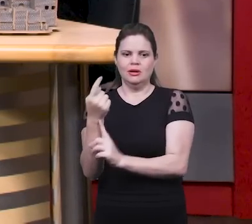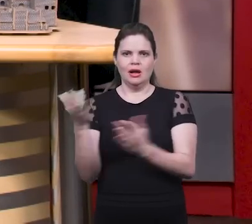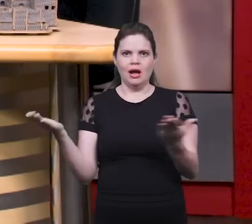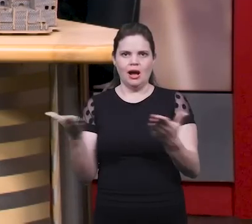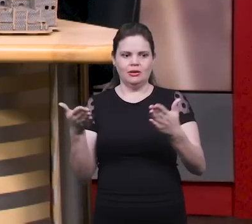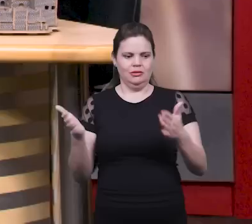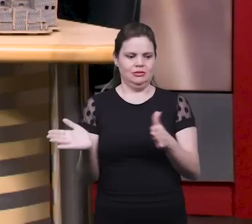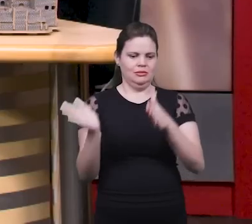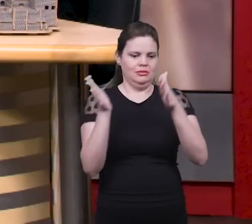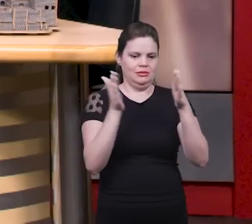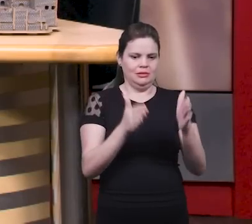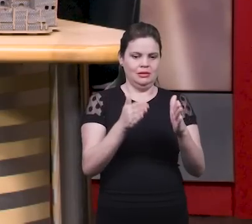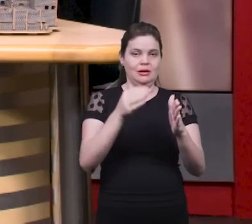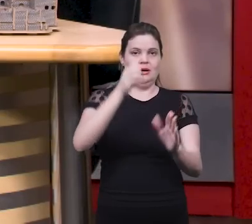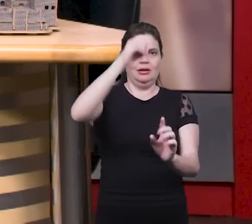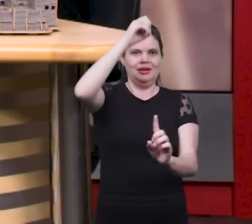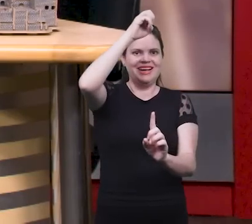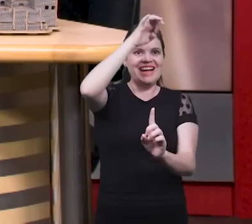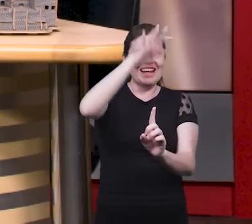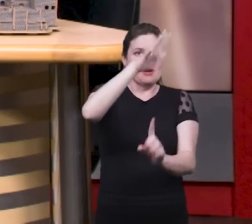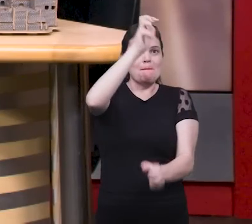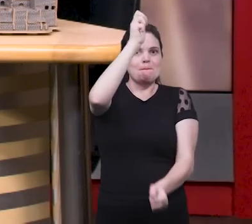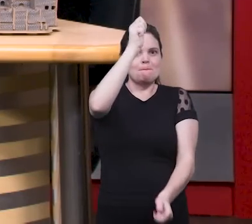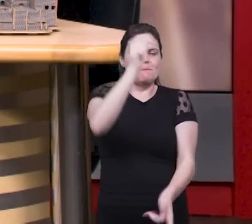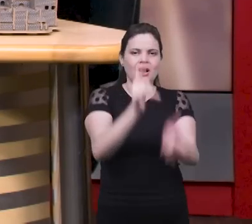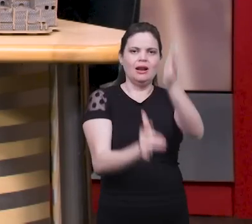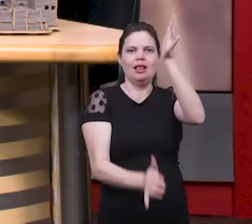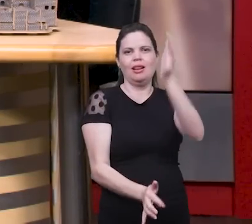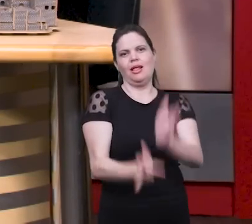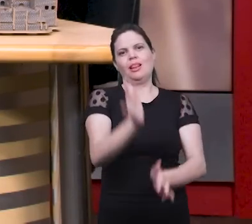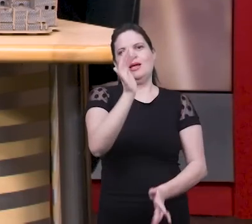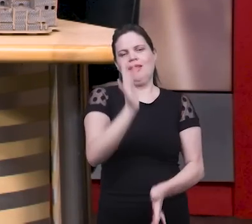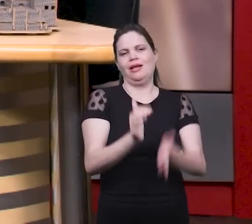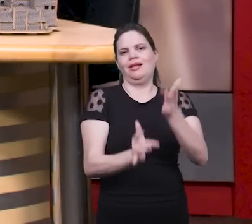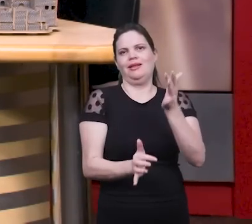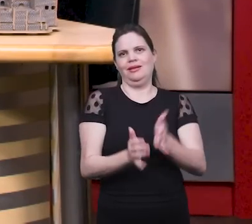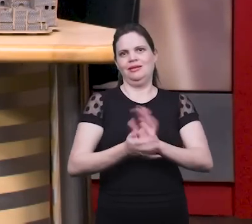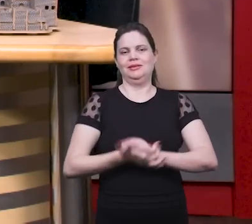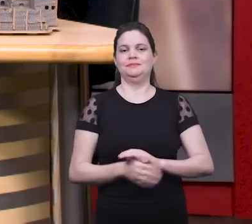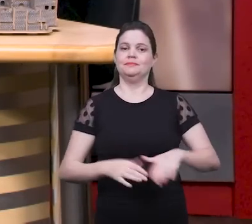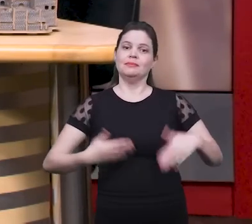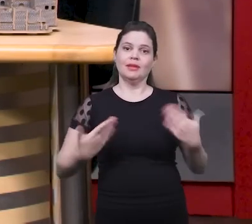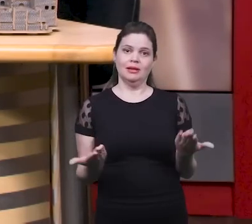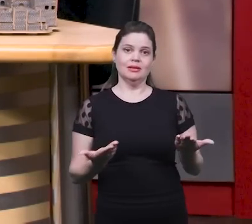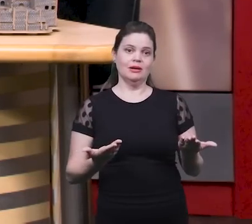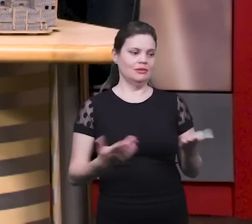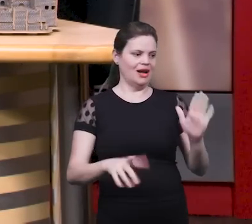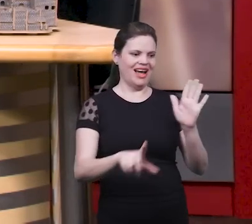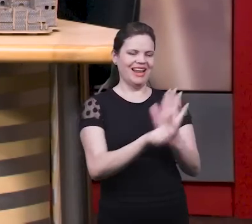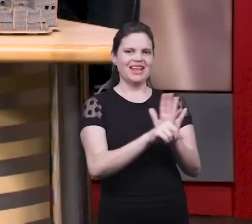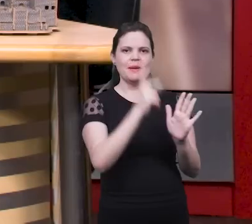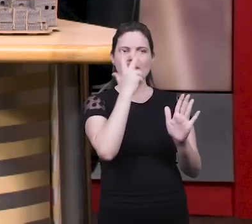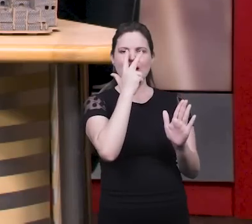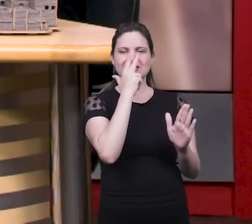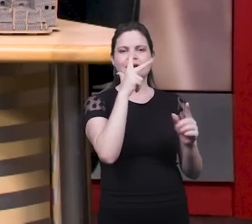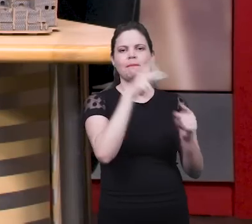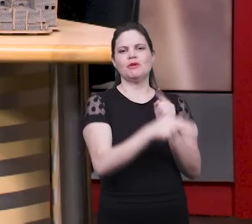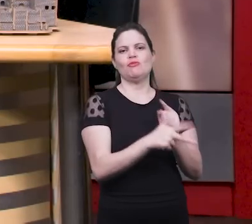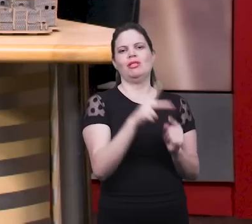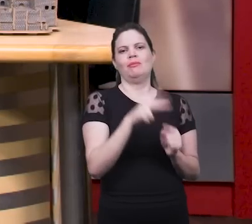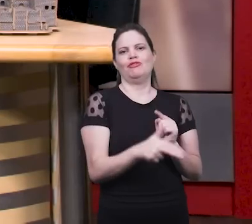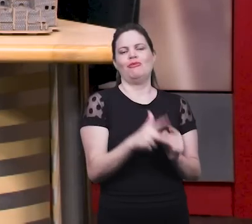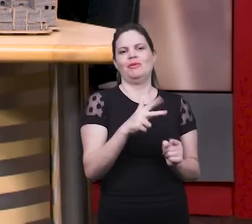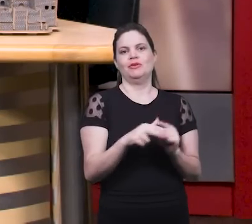né? Jesus curou no sábado, dizendo, a lei era sombra daquele que haveria de vir, né? Agora veio o Senhor Jesus,